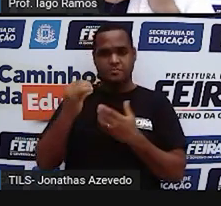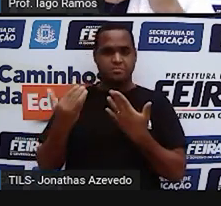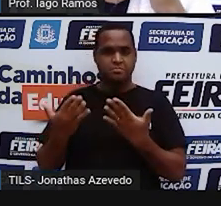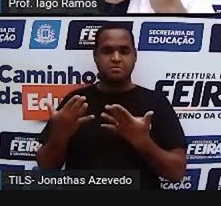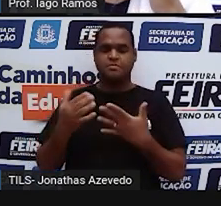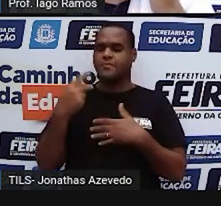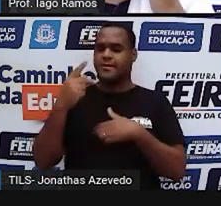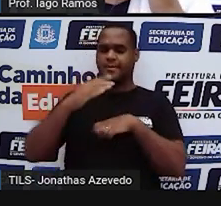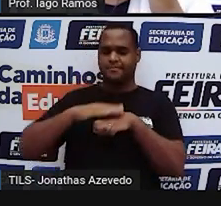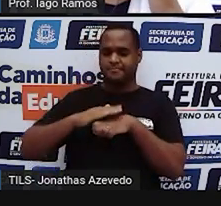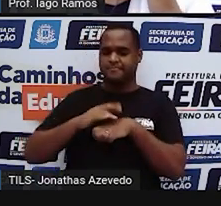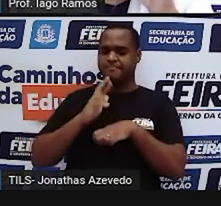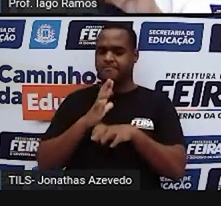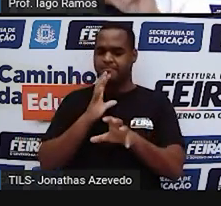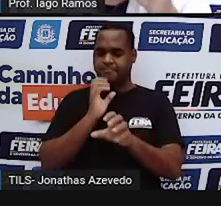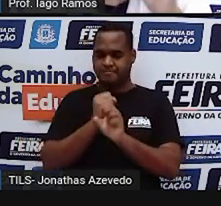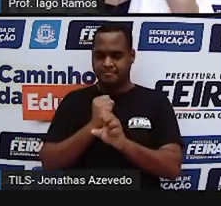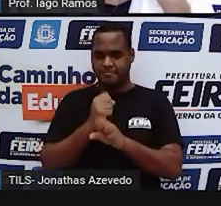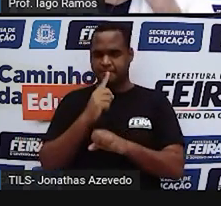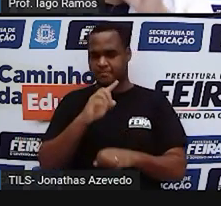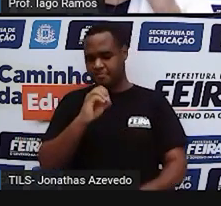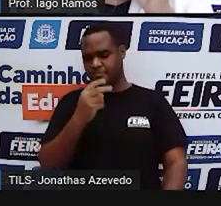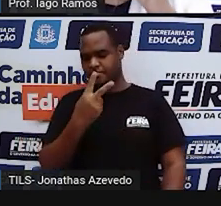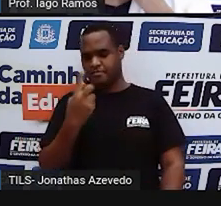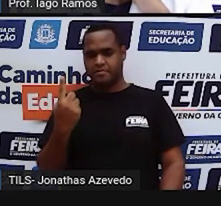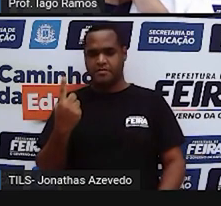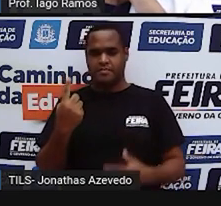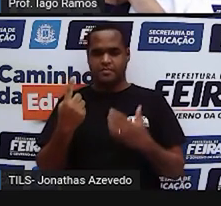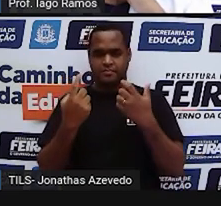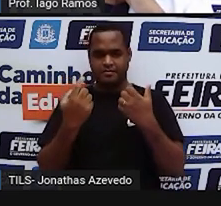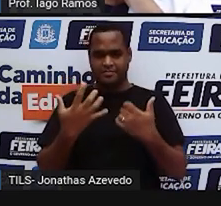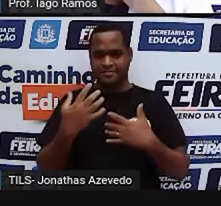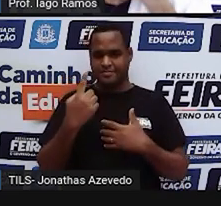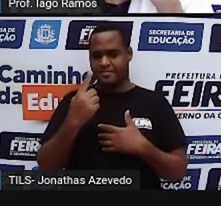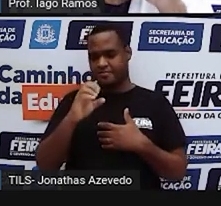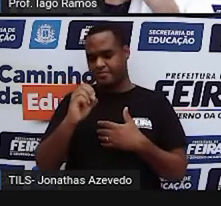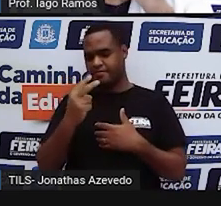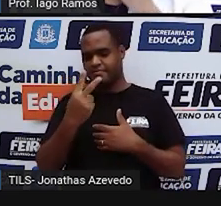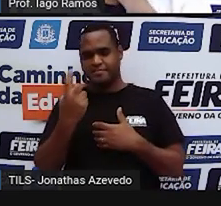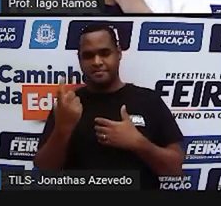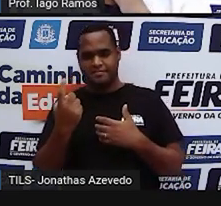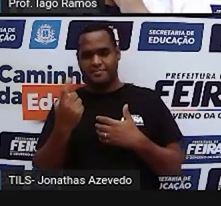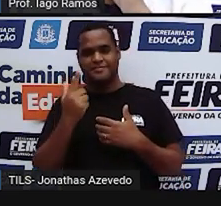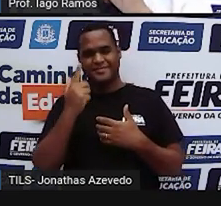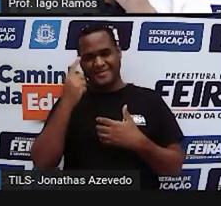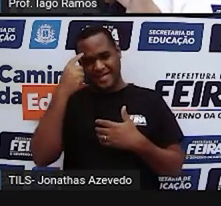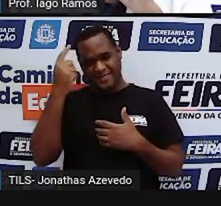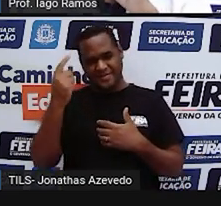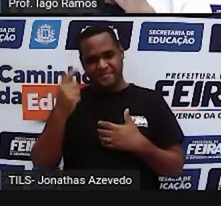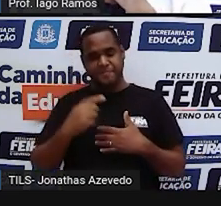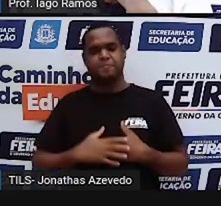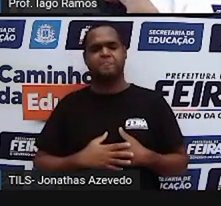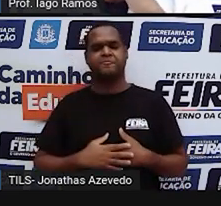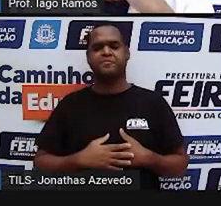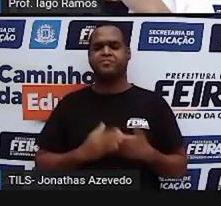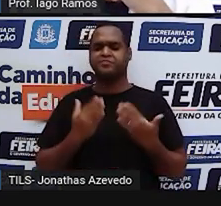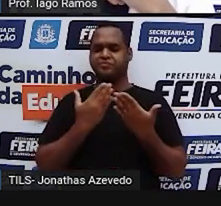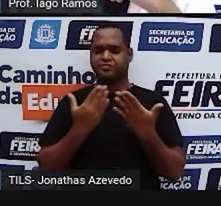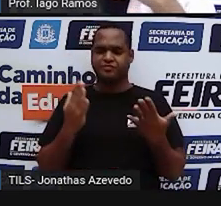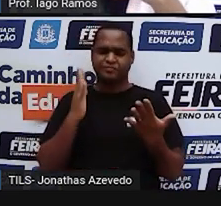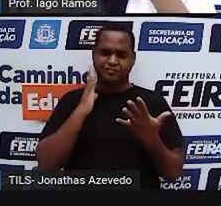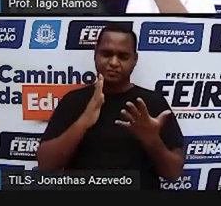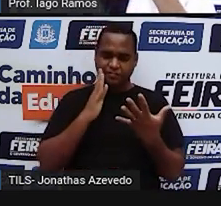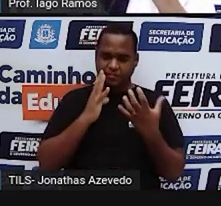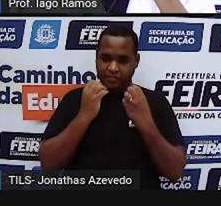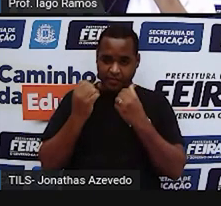você vai somar com 1021 lembra que na brincadeira eu mandei somar com os 21 beleza só que agora tem uma coisa